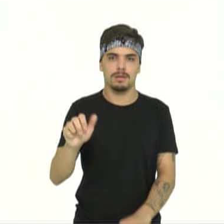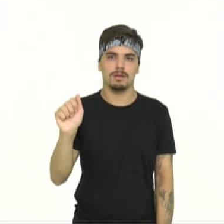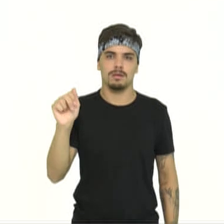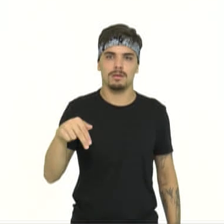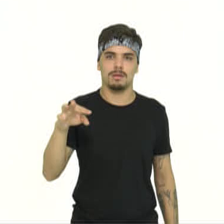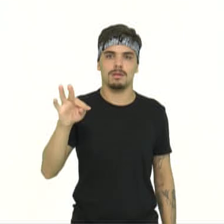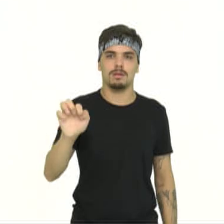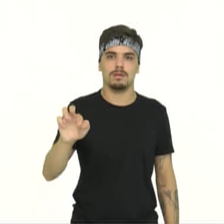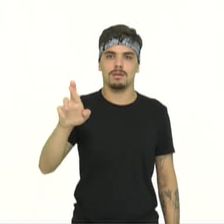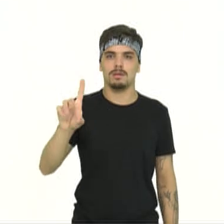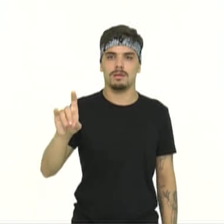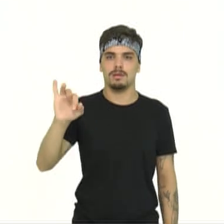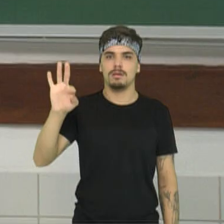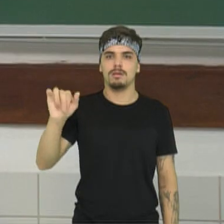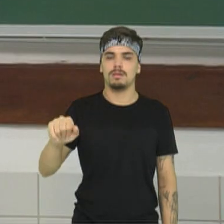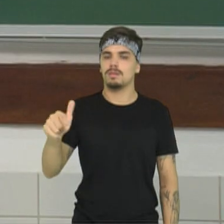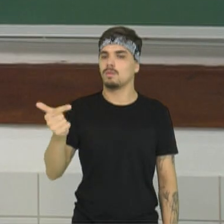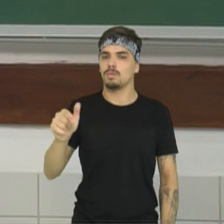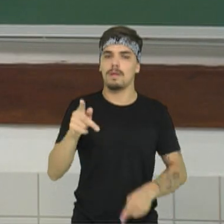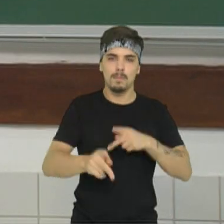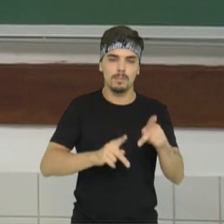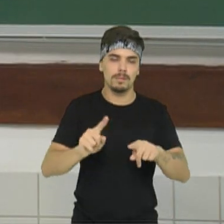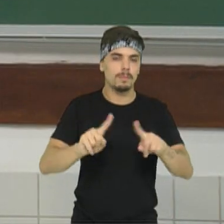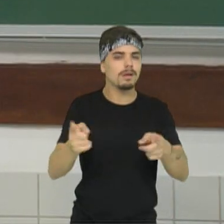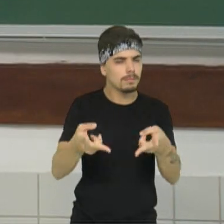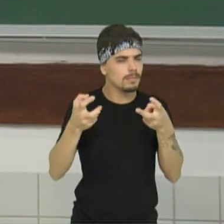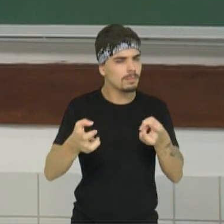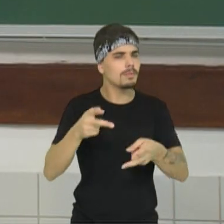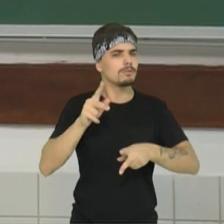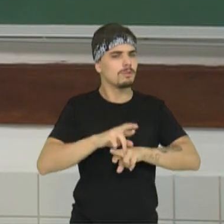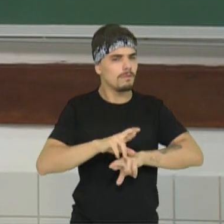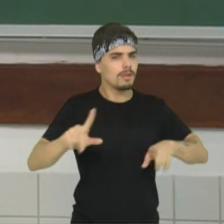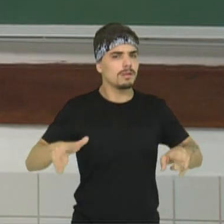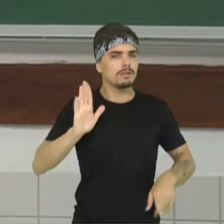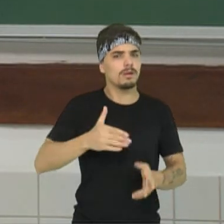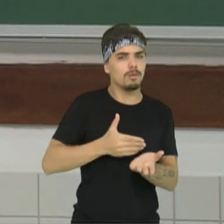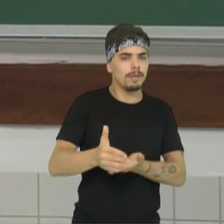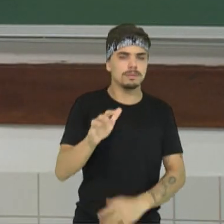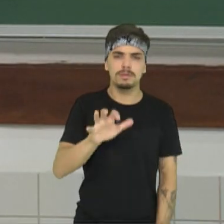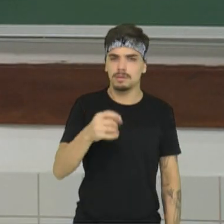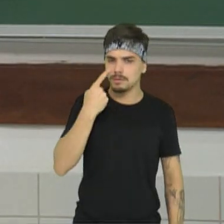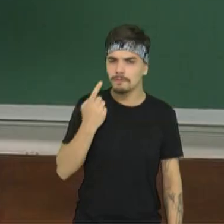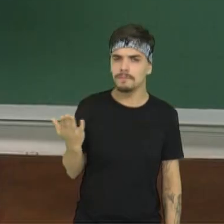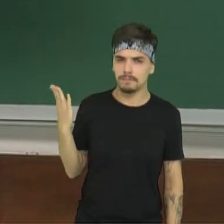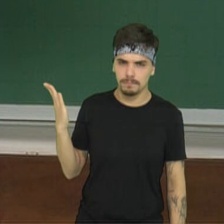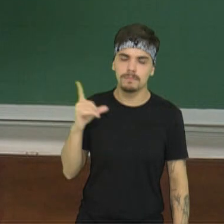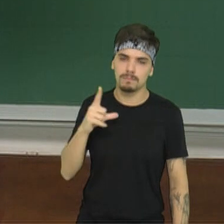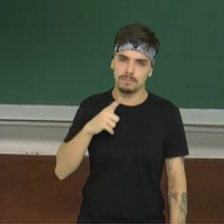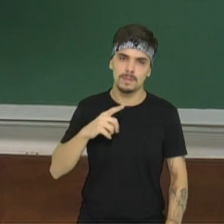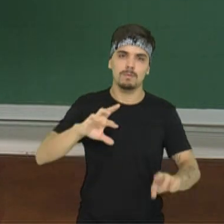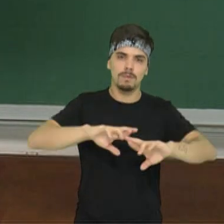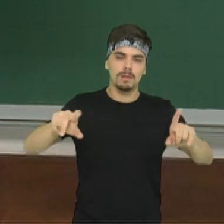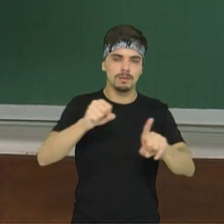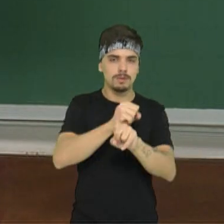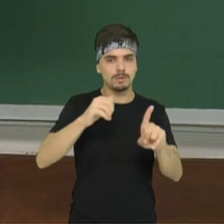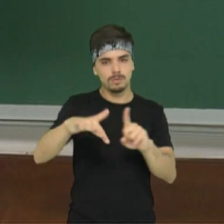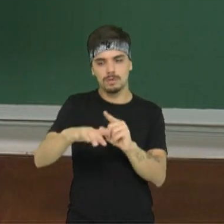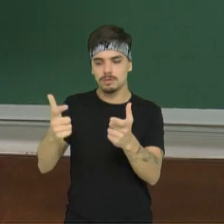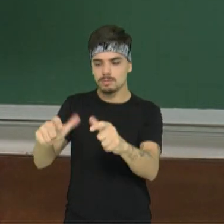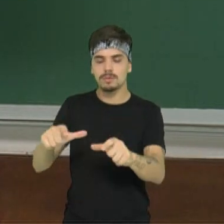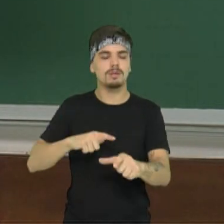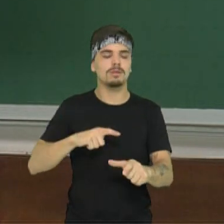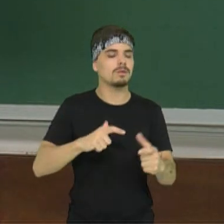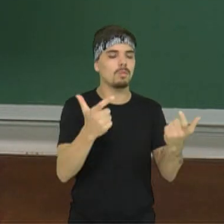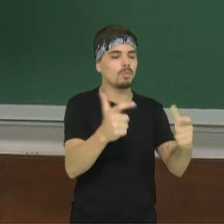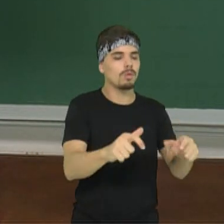população. Mas para vocês perceberem que as diferenças já começam aí, as diferenças socioespaciais, a história, o tamanho do